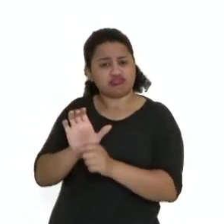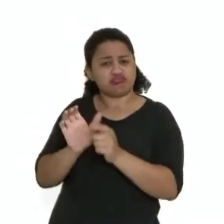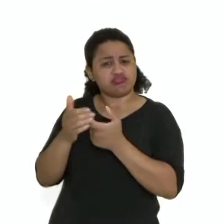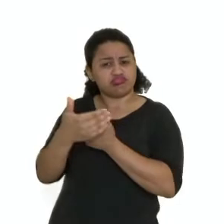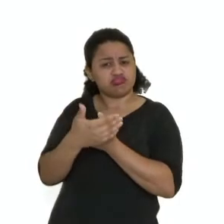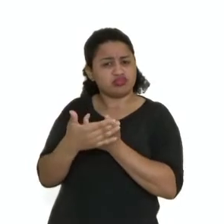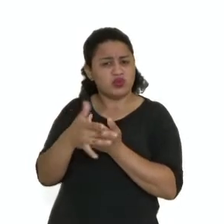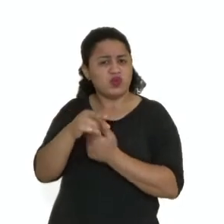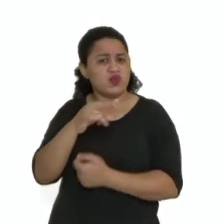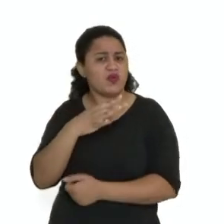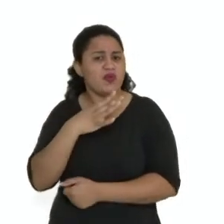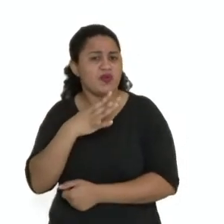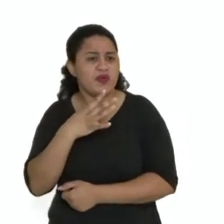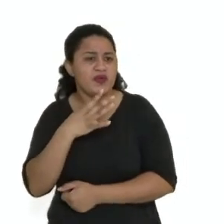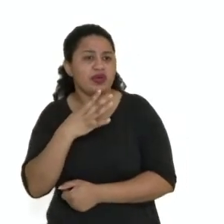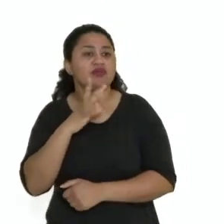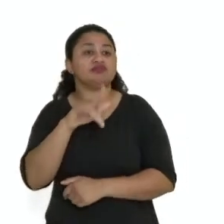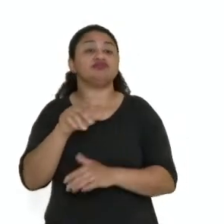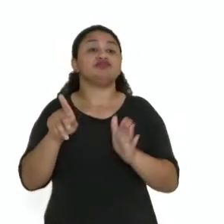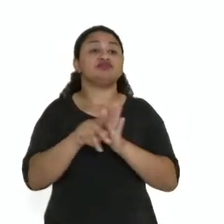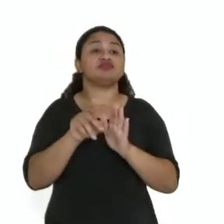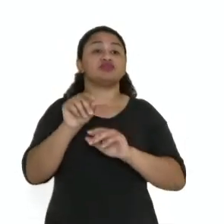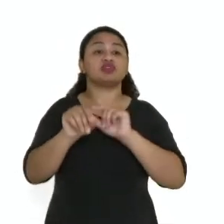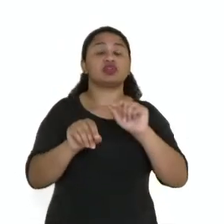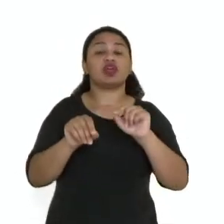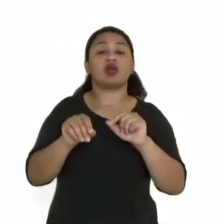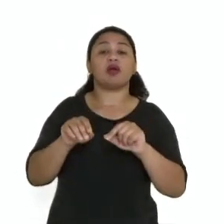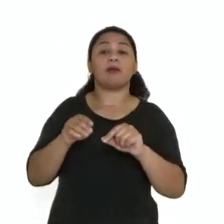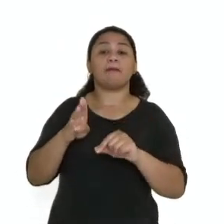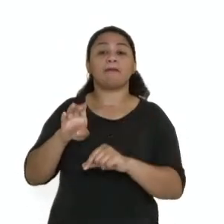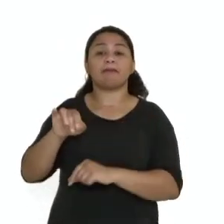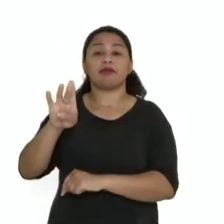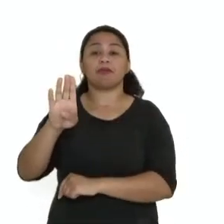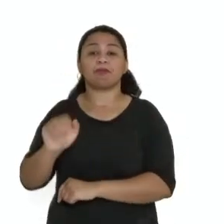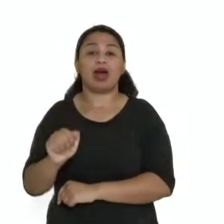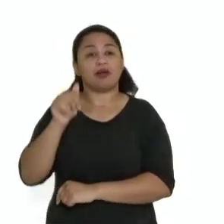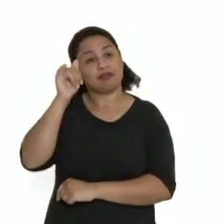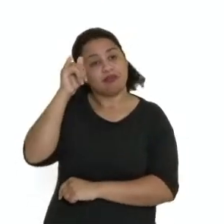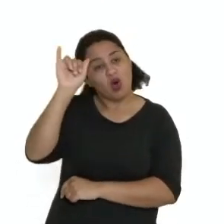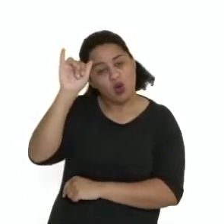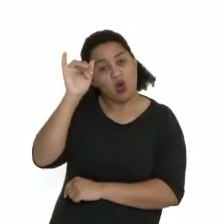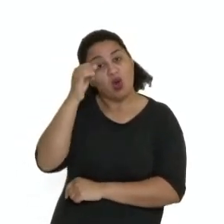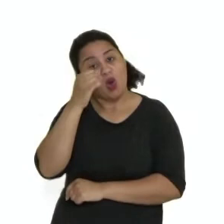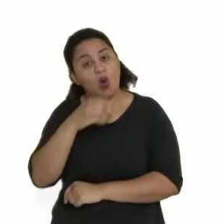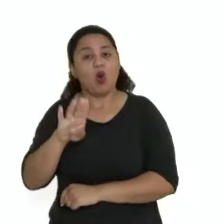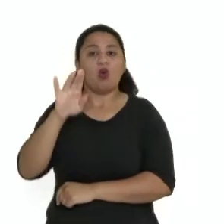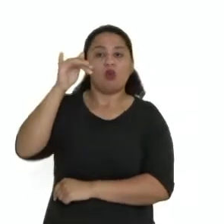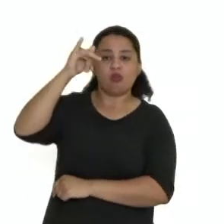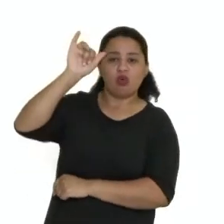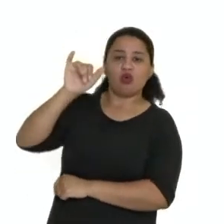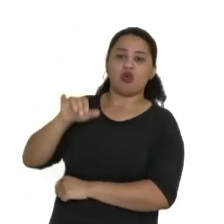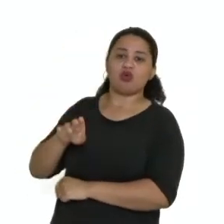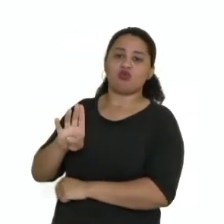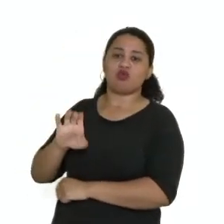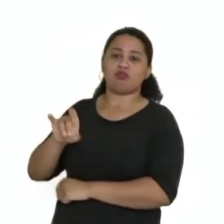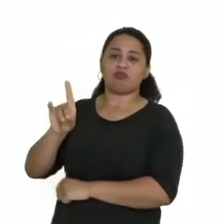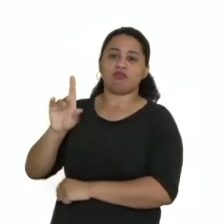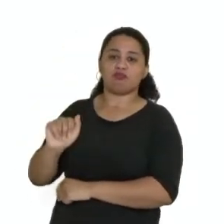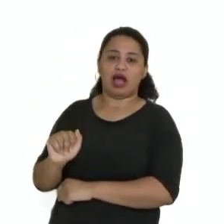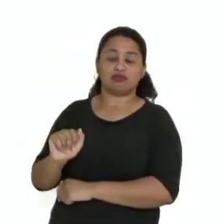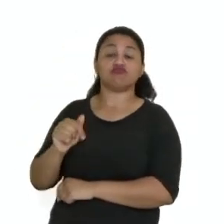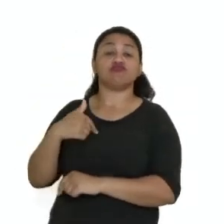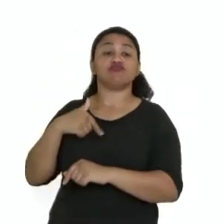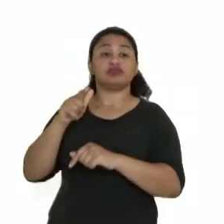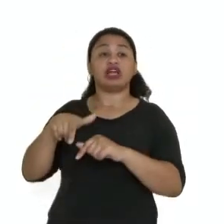lá. Então, tem relação com o Bumba Meu Boi, ou Boi Bumbá, certo? Bumbódromo, então, é uma espécie